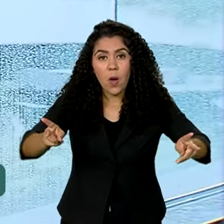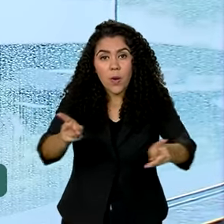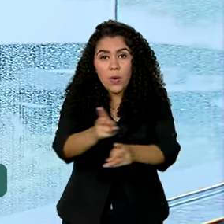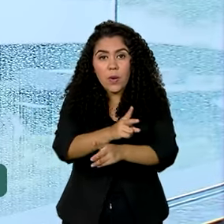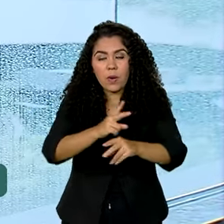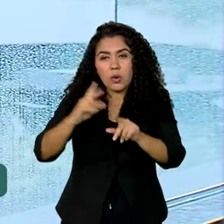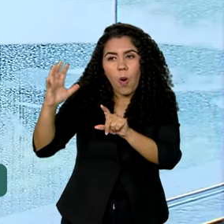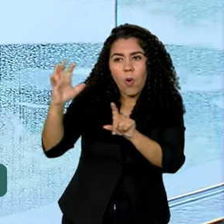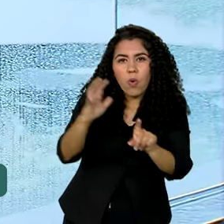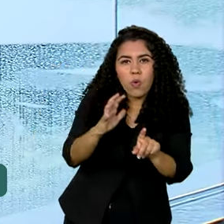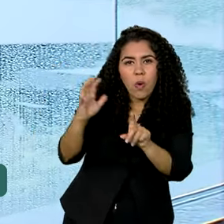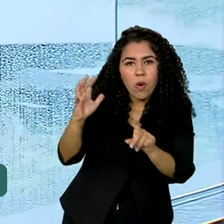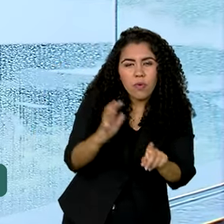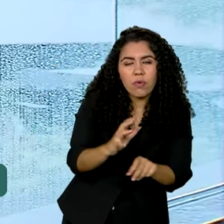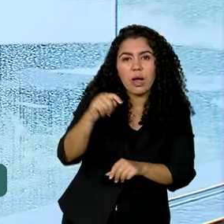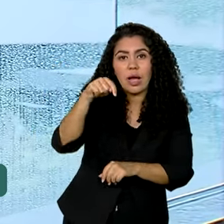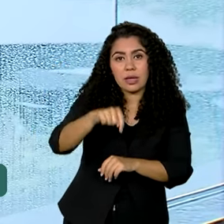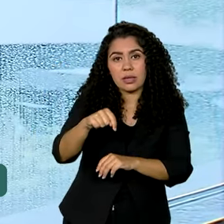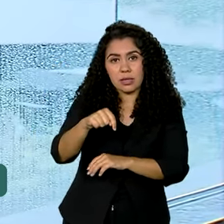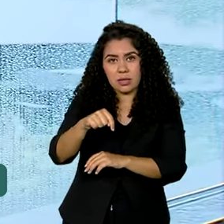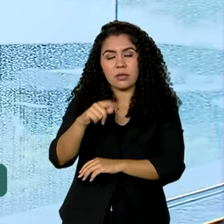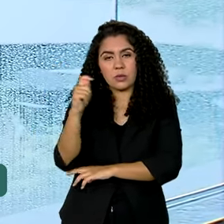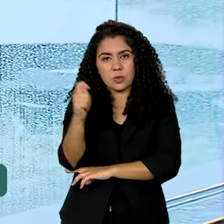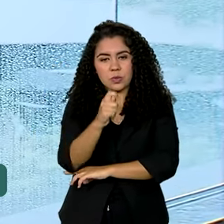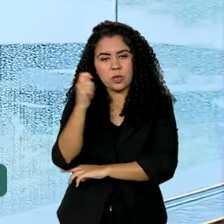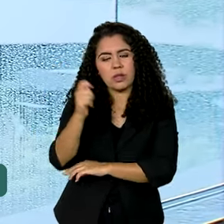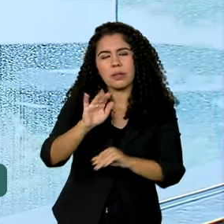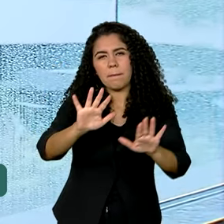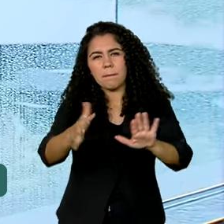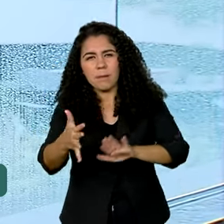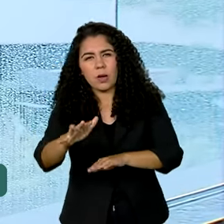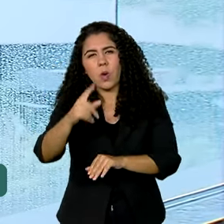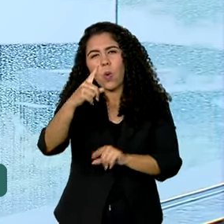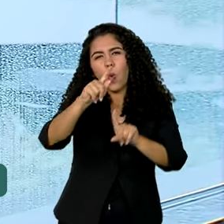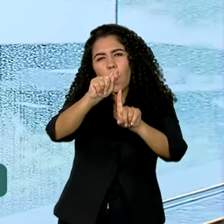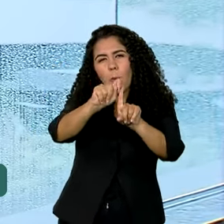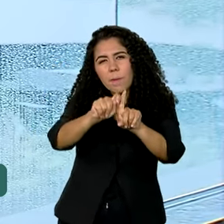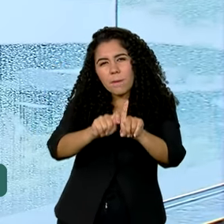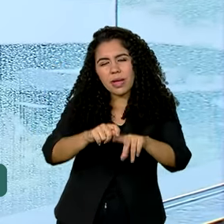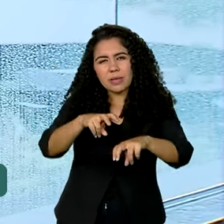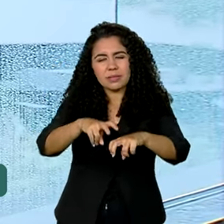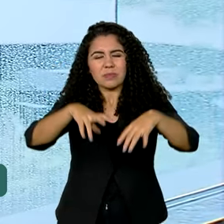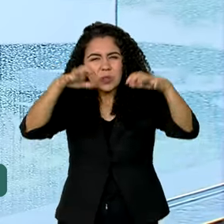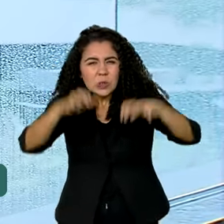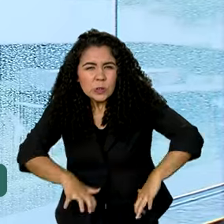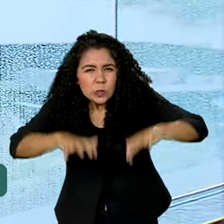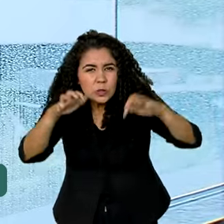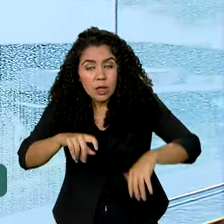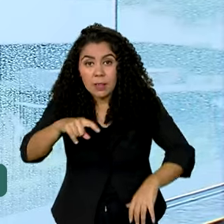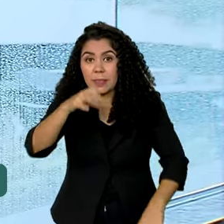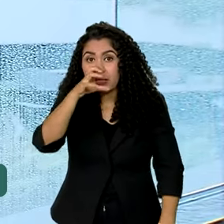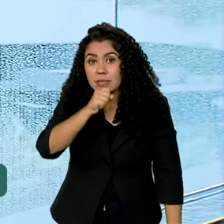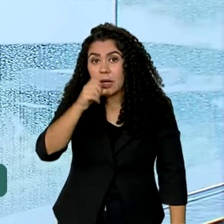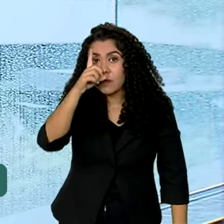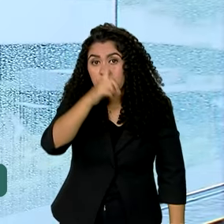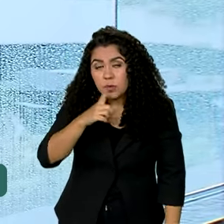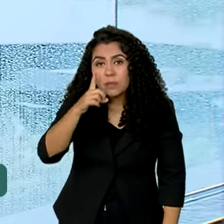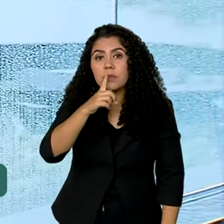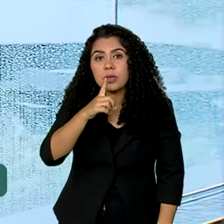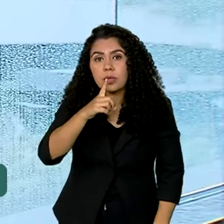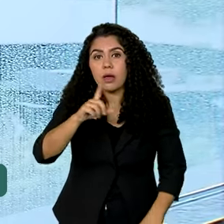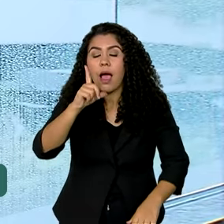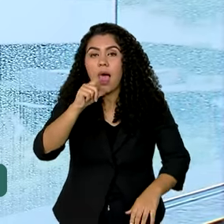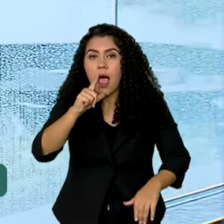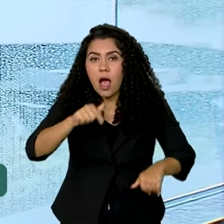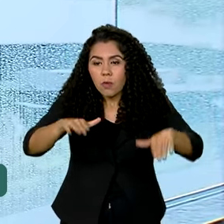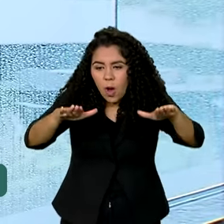Grande do Sul. Com pouco mais de um mês desde as enchentes, neste final de semana, o nível do Rio Guaíba ficou